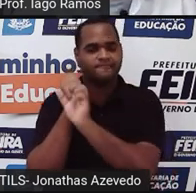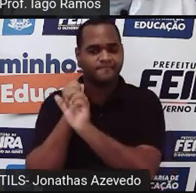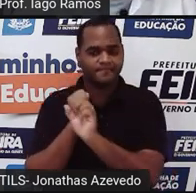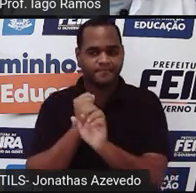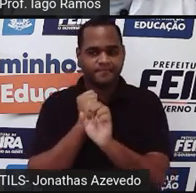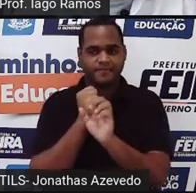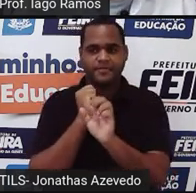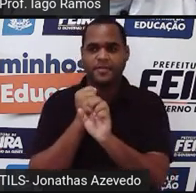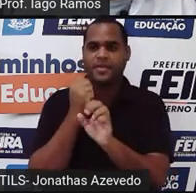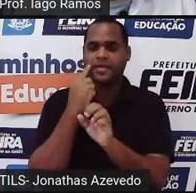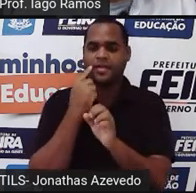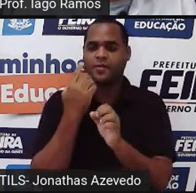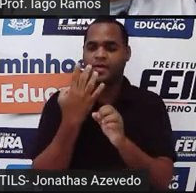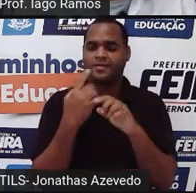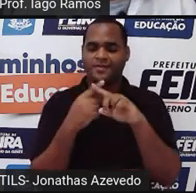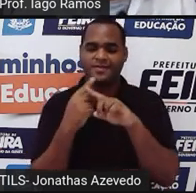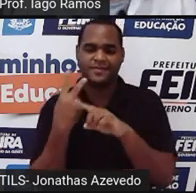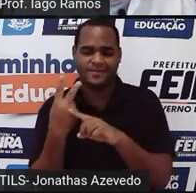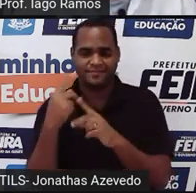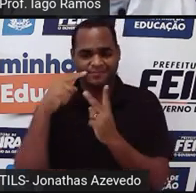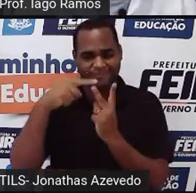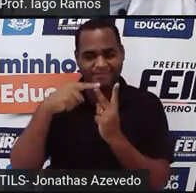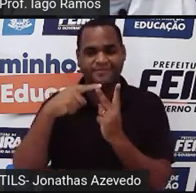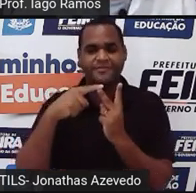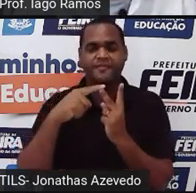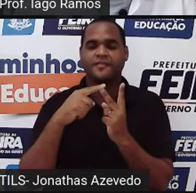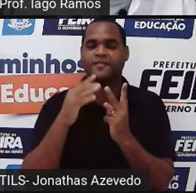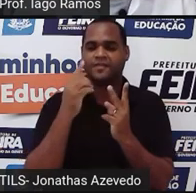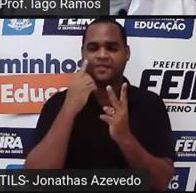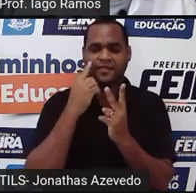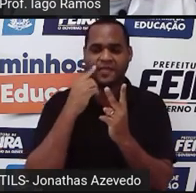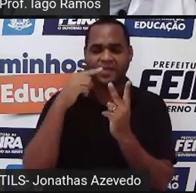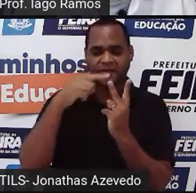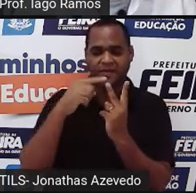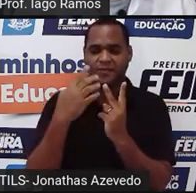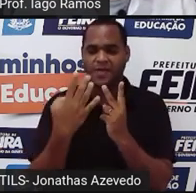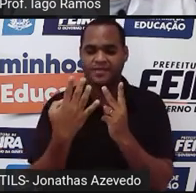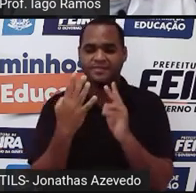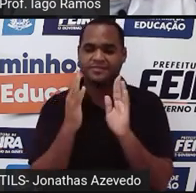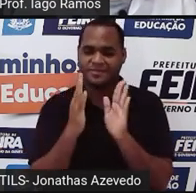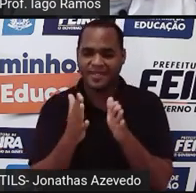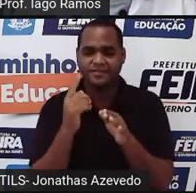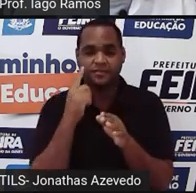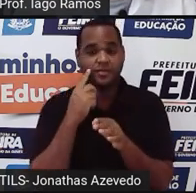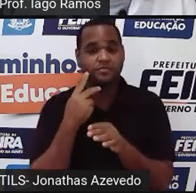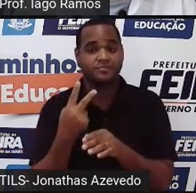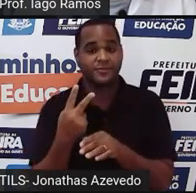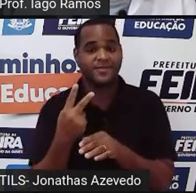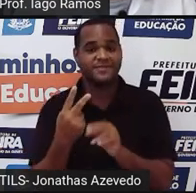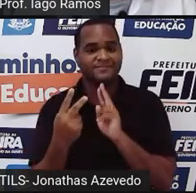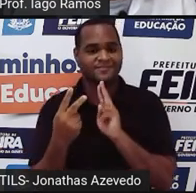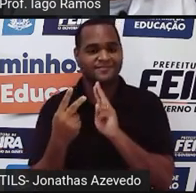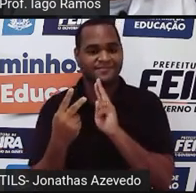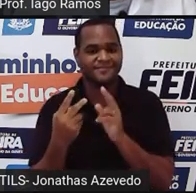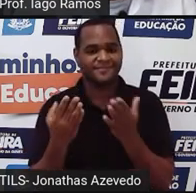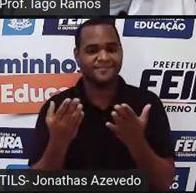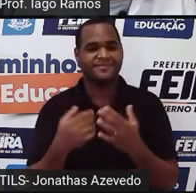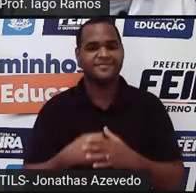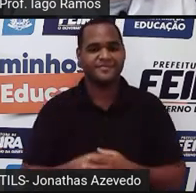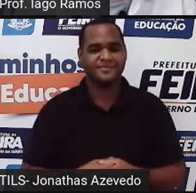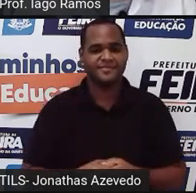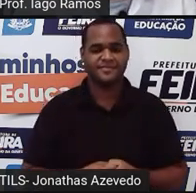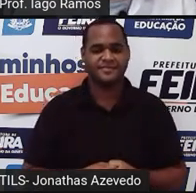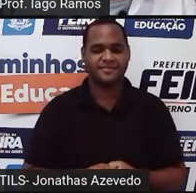faz raiz quadrada de quatro meses dois raiz quadrada de quatro a gente sabe que vai dar dois tá bom